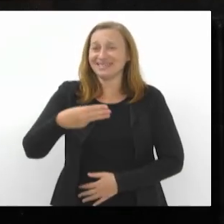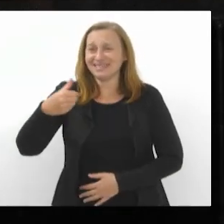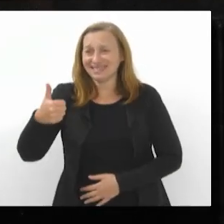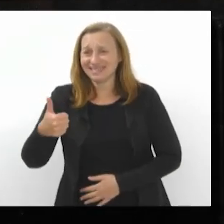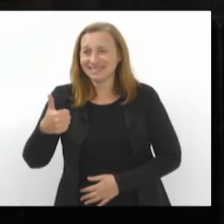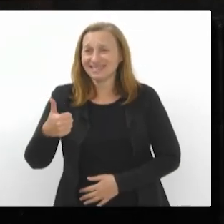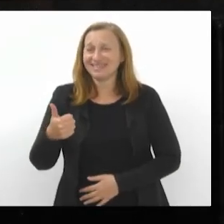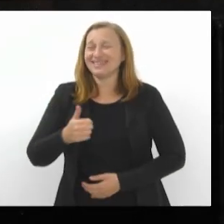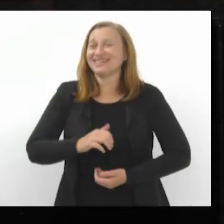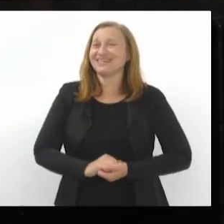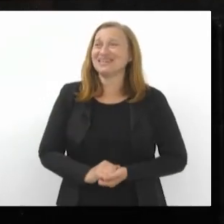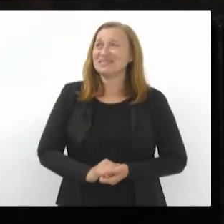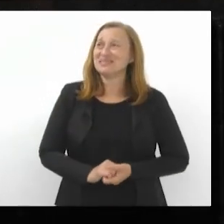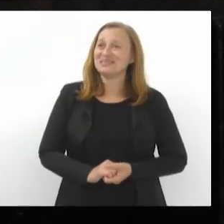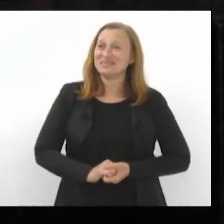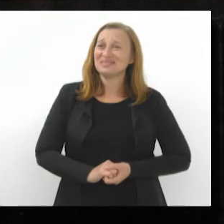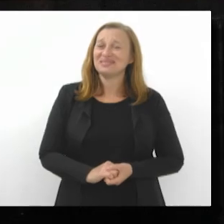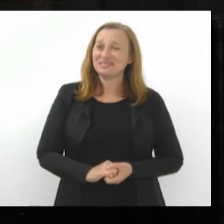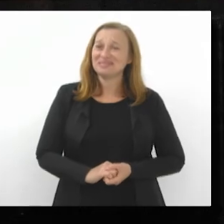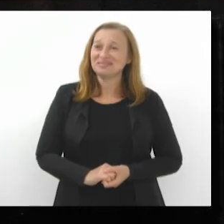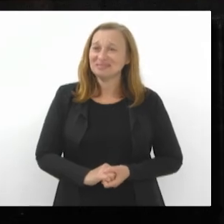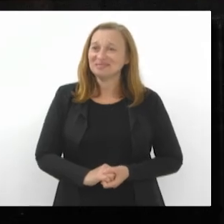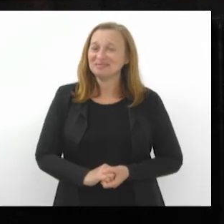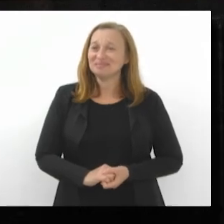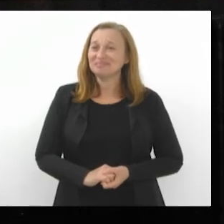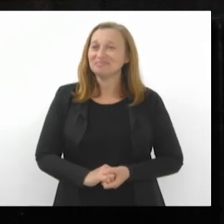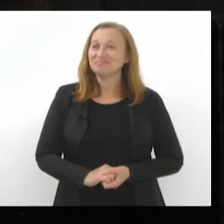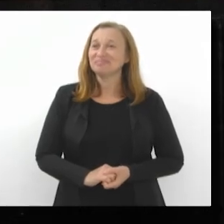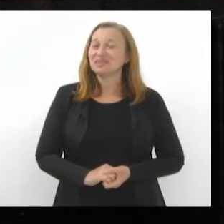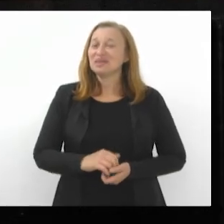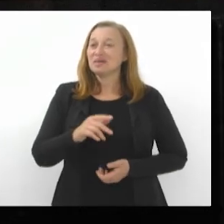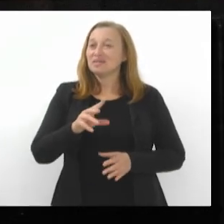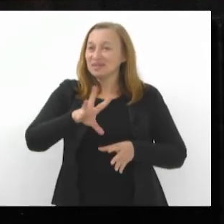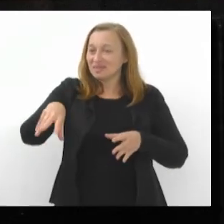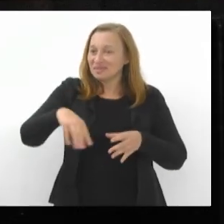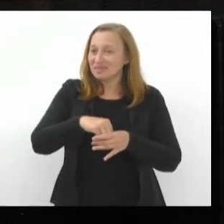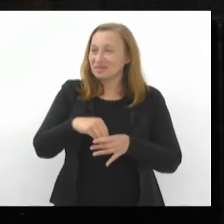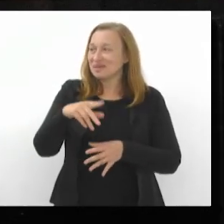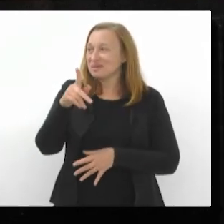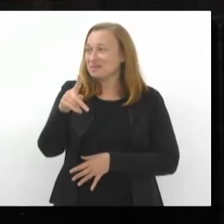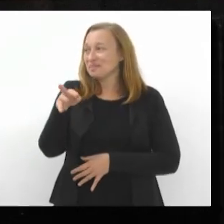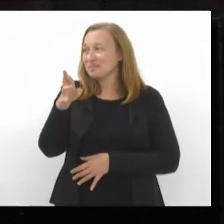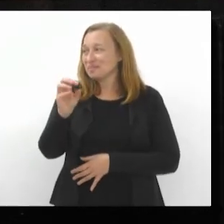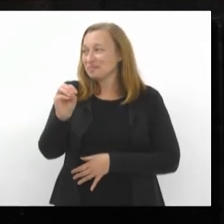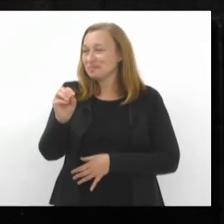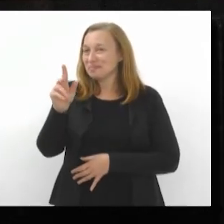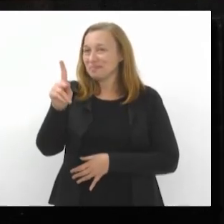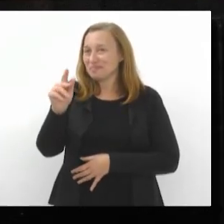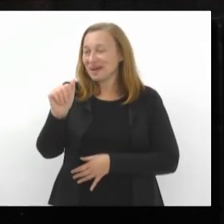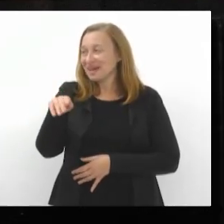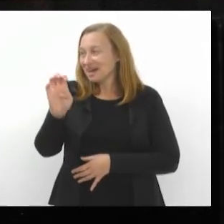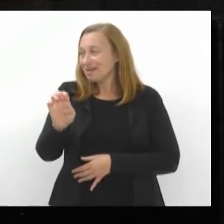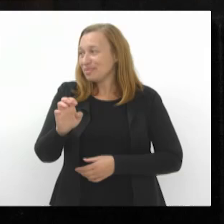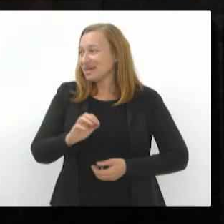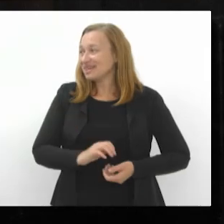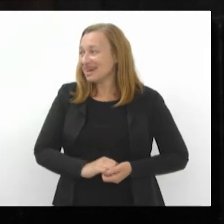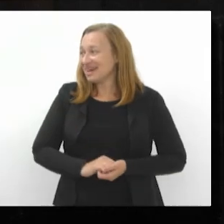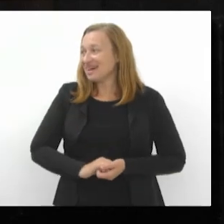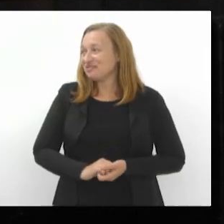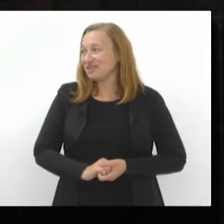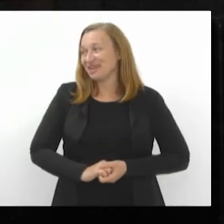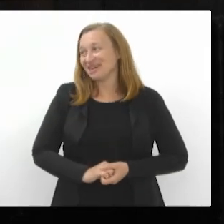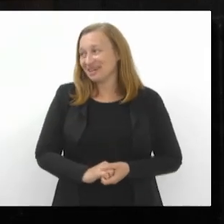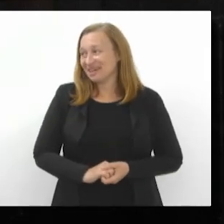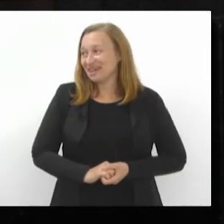25 para aderir ao PROPAG, claro, depois de aprovado pelo Senado, o que invariavelmente